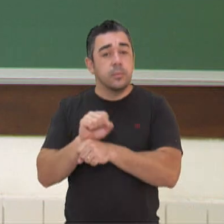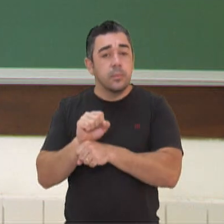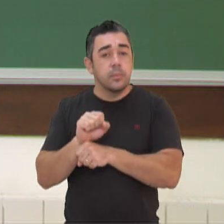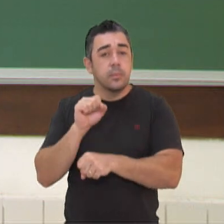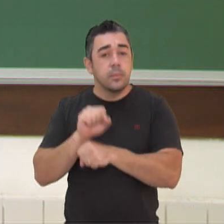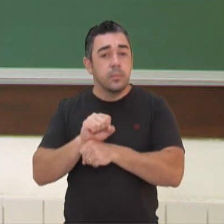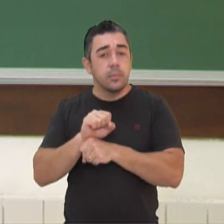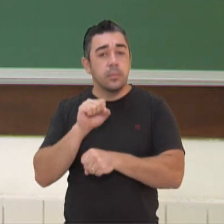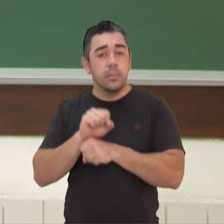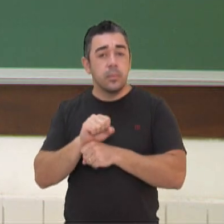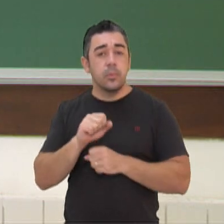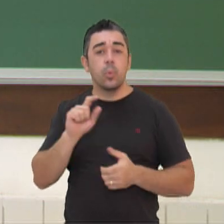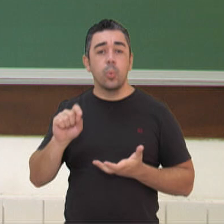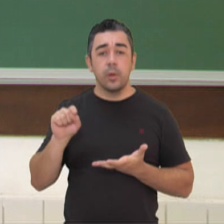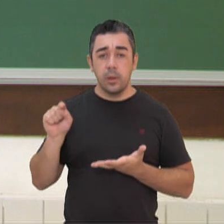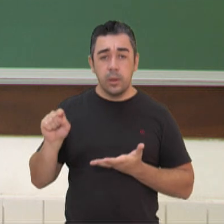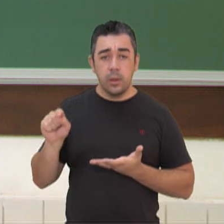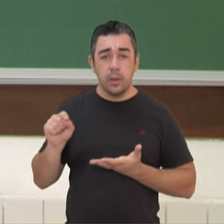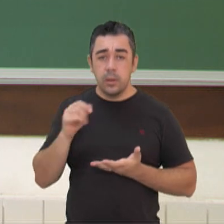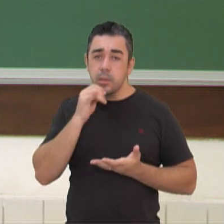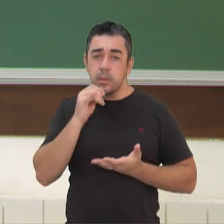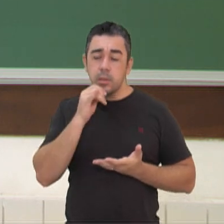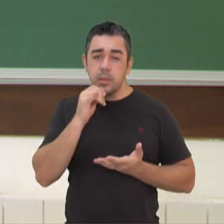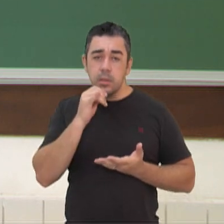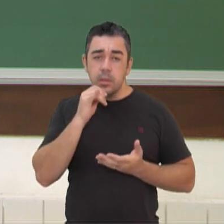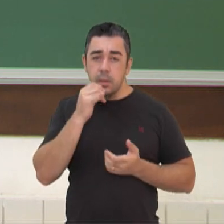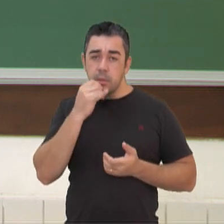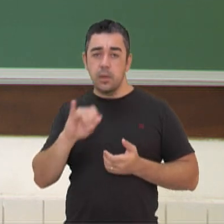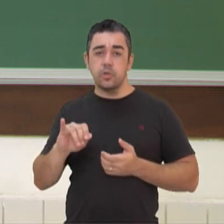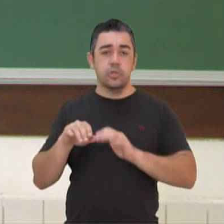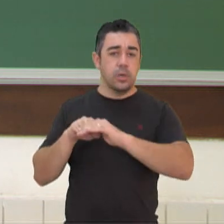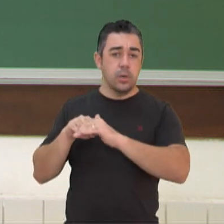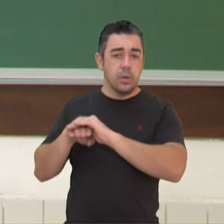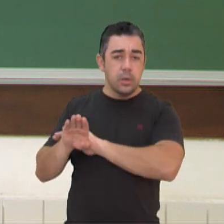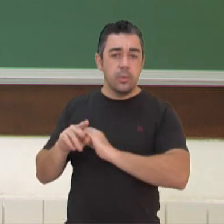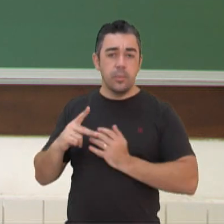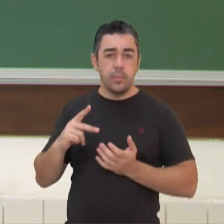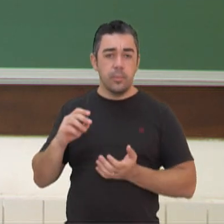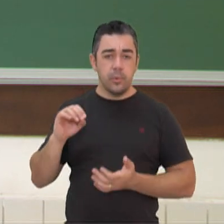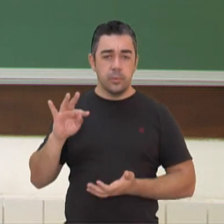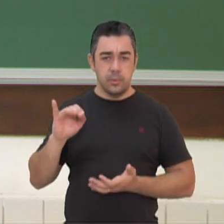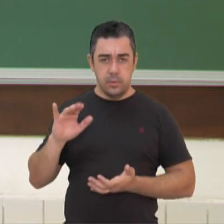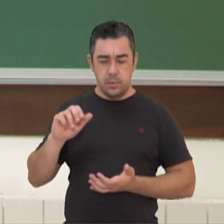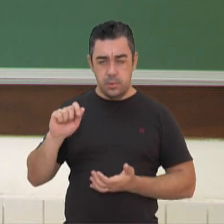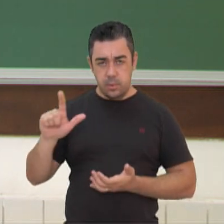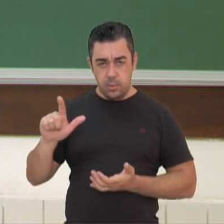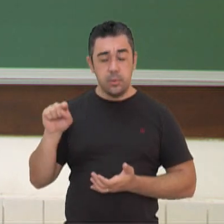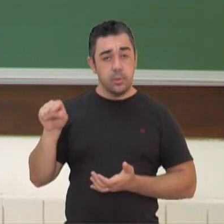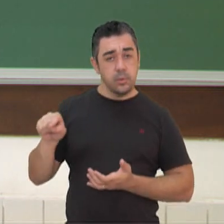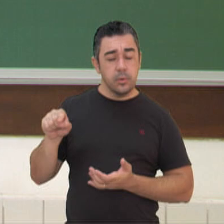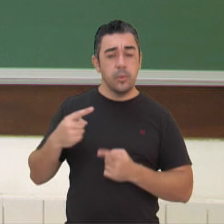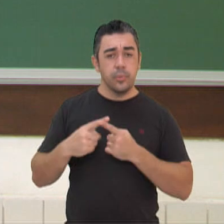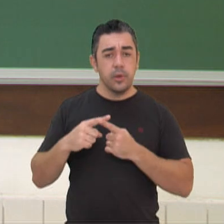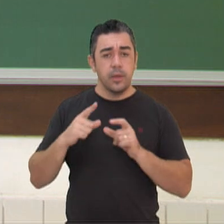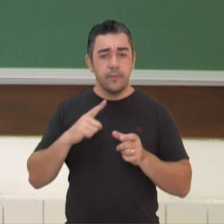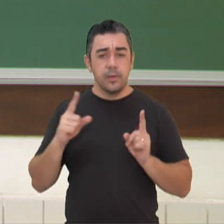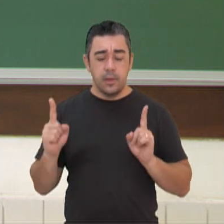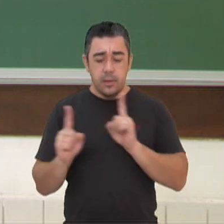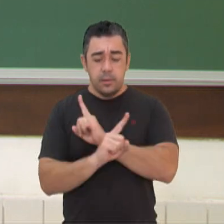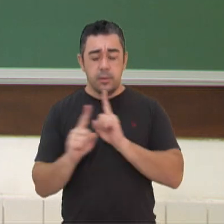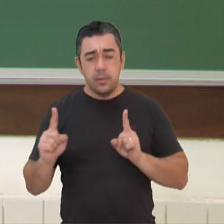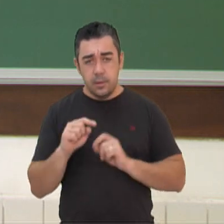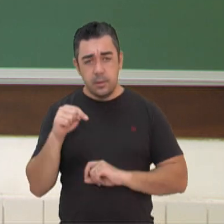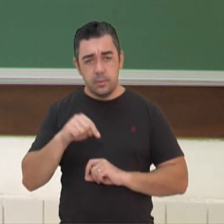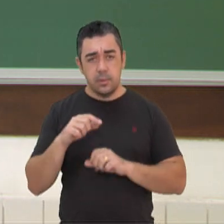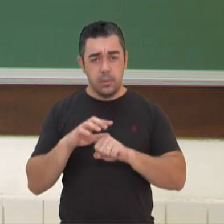para essa carga uma energia guardada. Ela vai armazenar uma energia devido à interação que ela está tendo com a carga